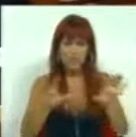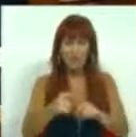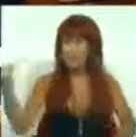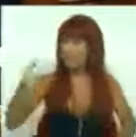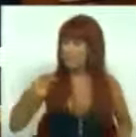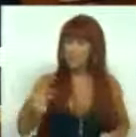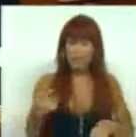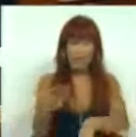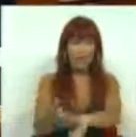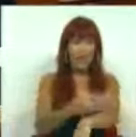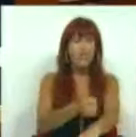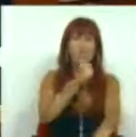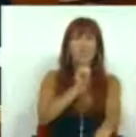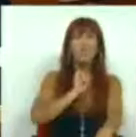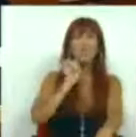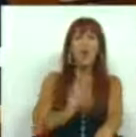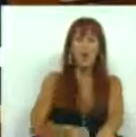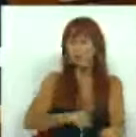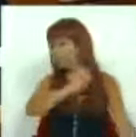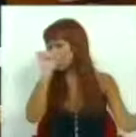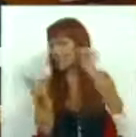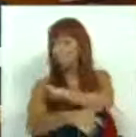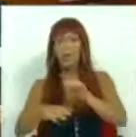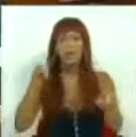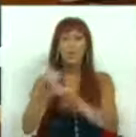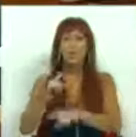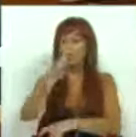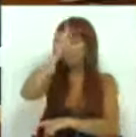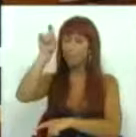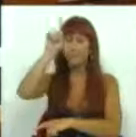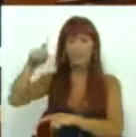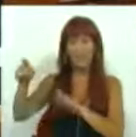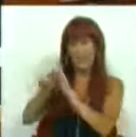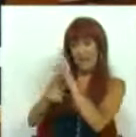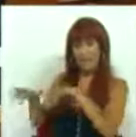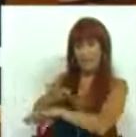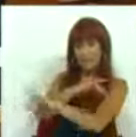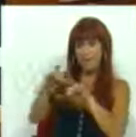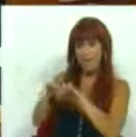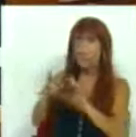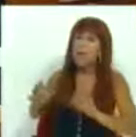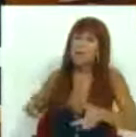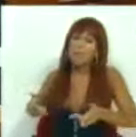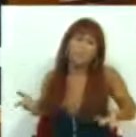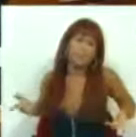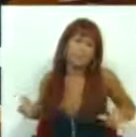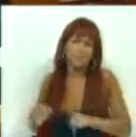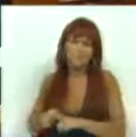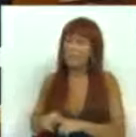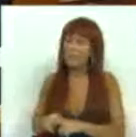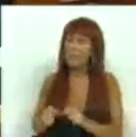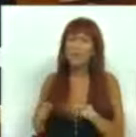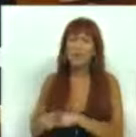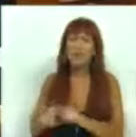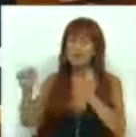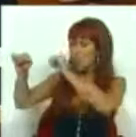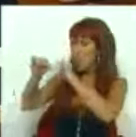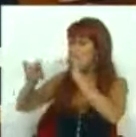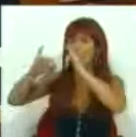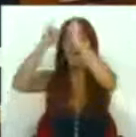das diretivas antecipadas de vontade, ao contrário de outras grandes questões da ética médica, é precisamente a de um largo